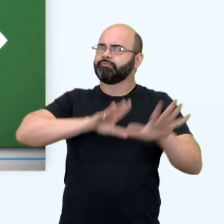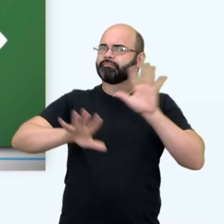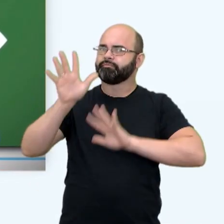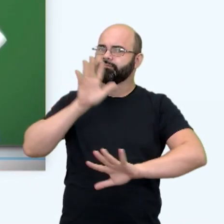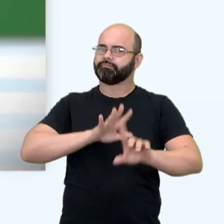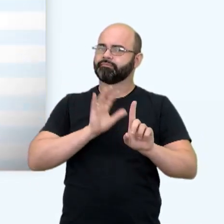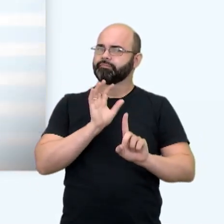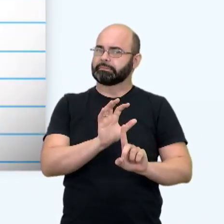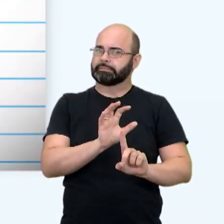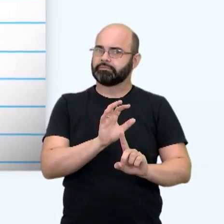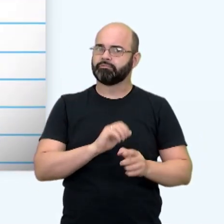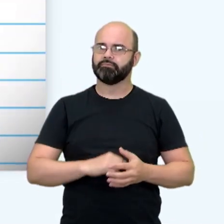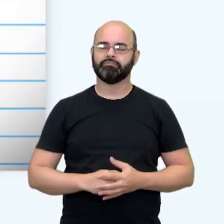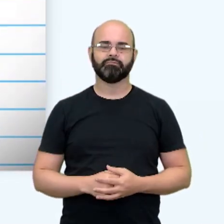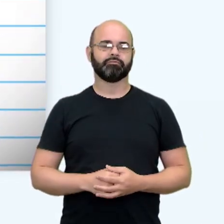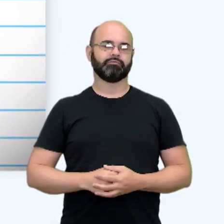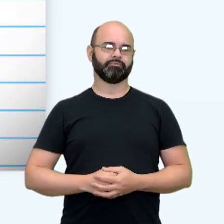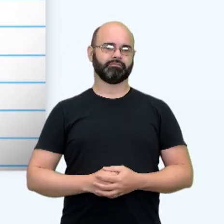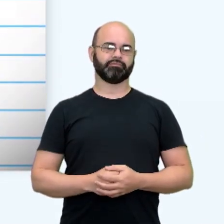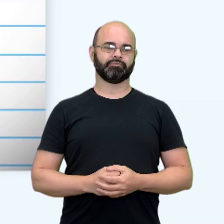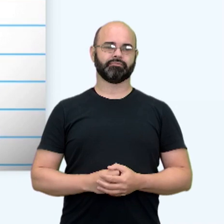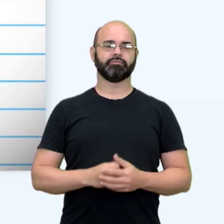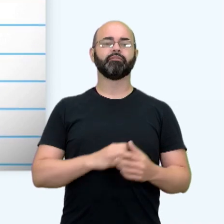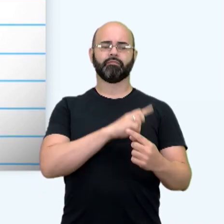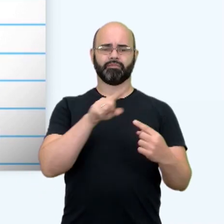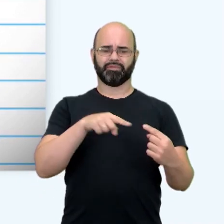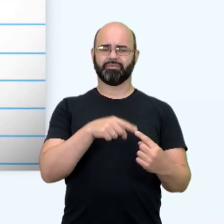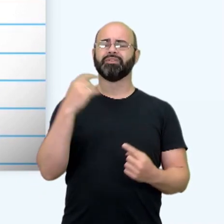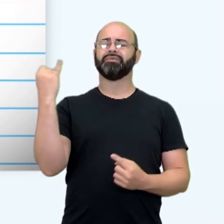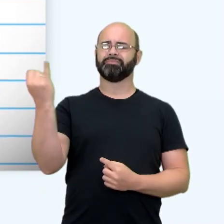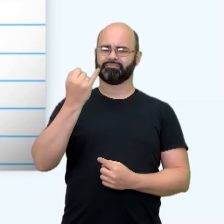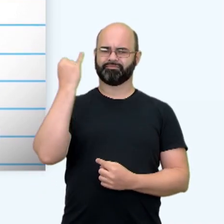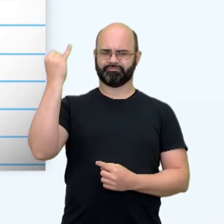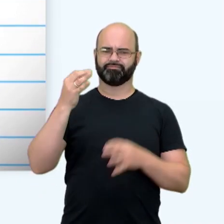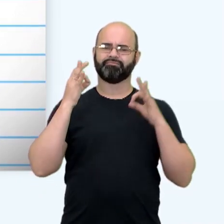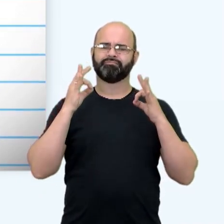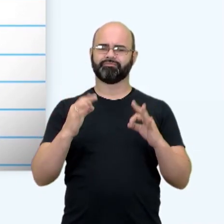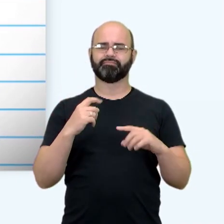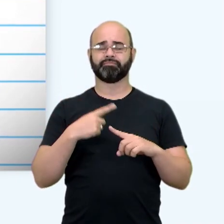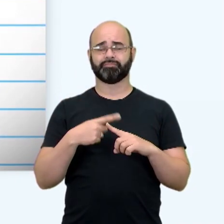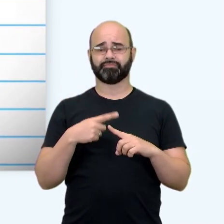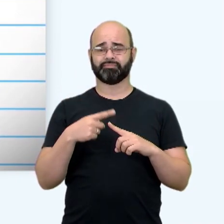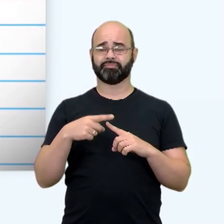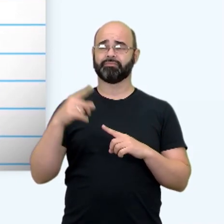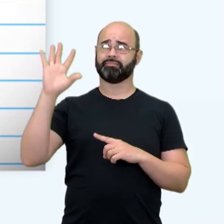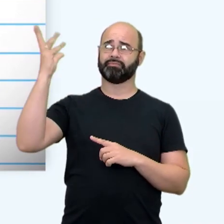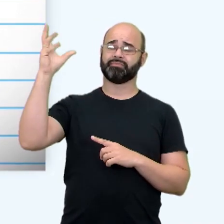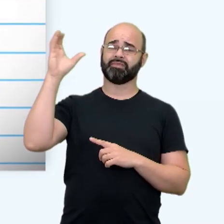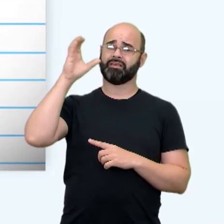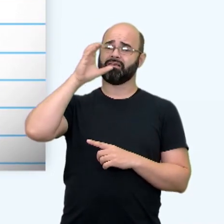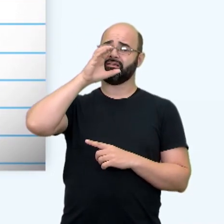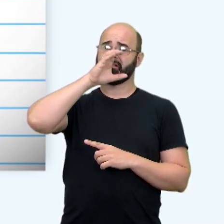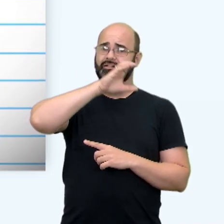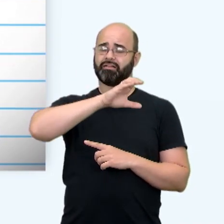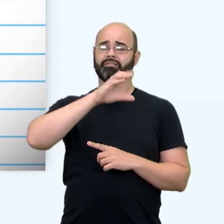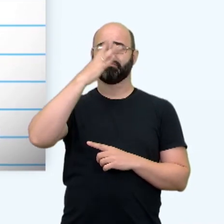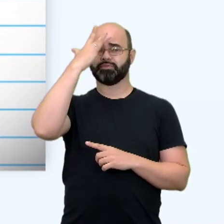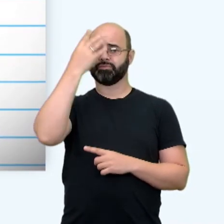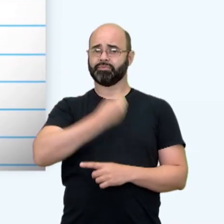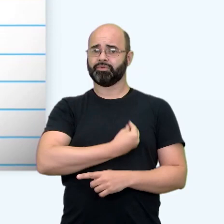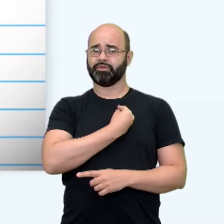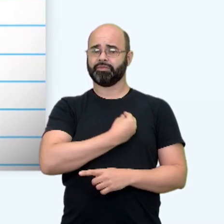impactos. Sem dúvida nenhuma, este é um objetivo de extrema relevância. Afinal, o aquecimento global coloca a própria vida humana em